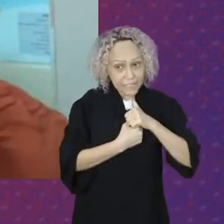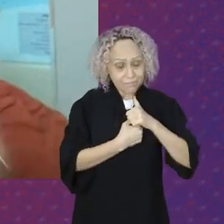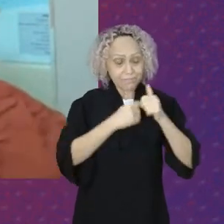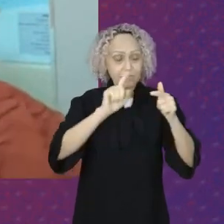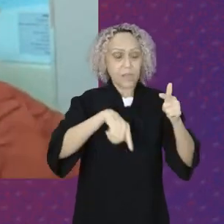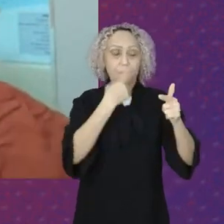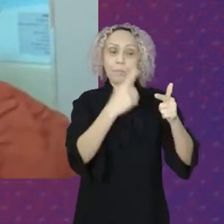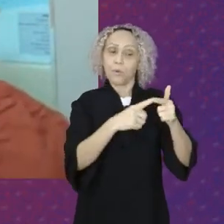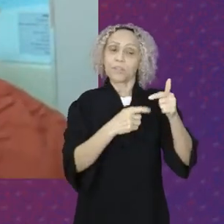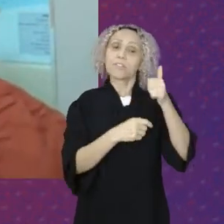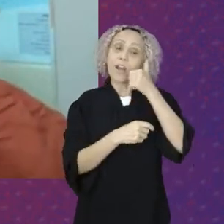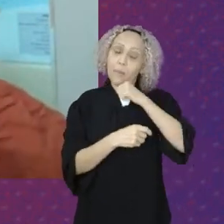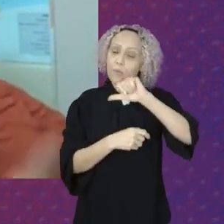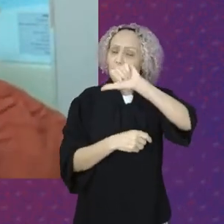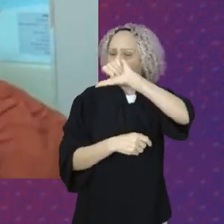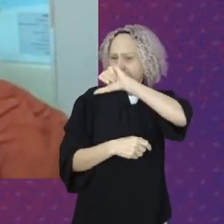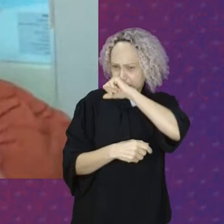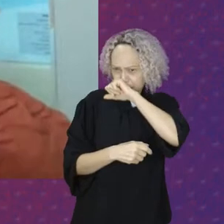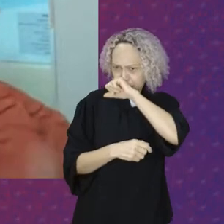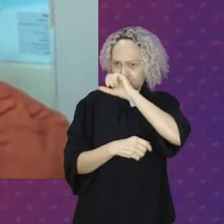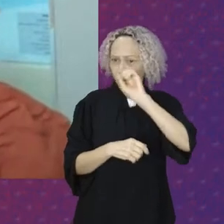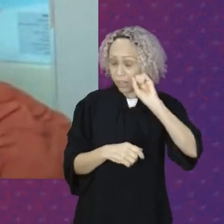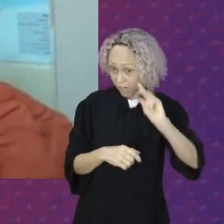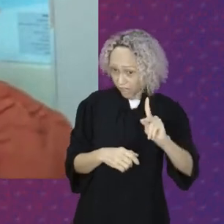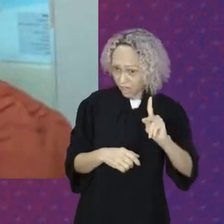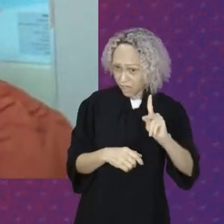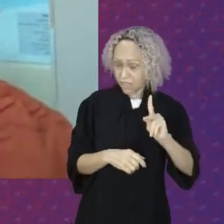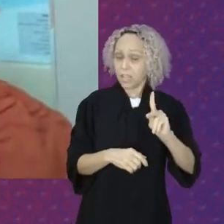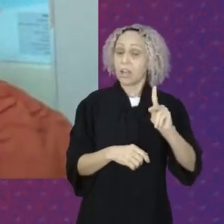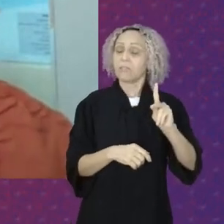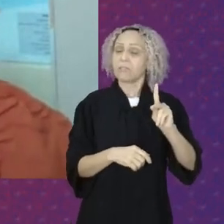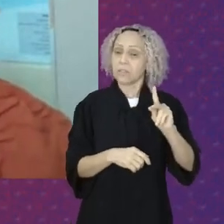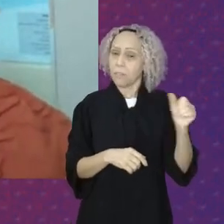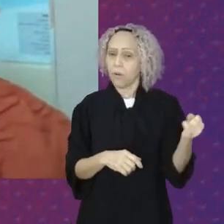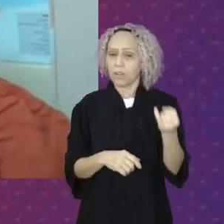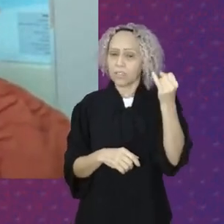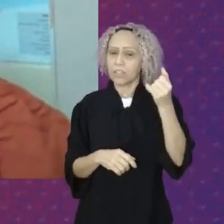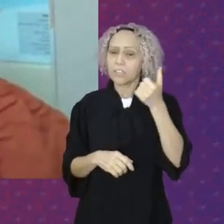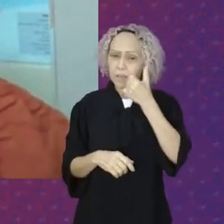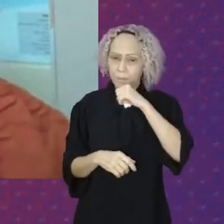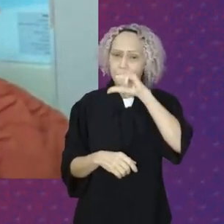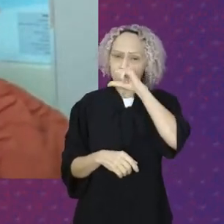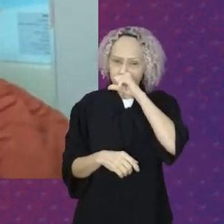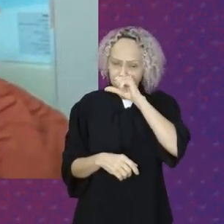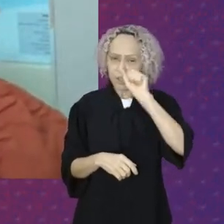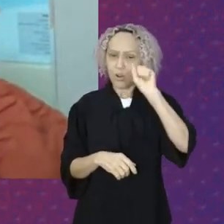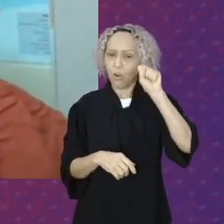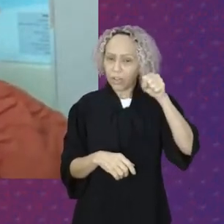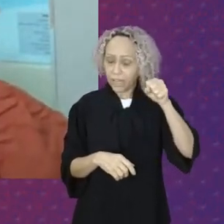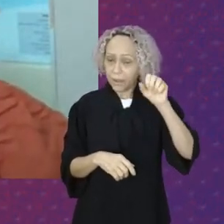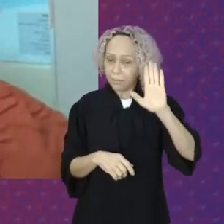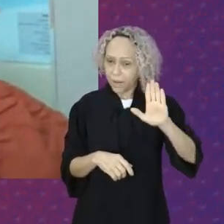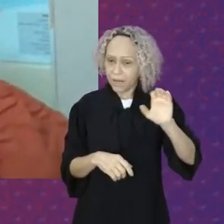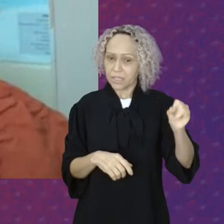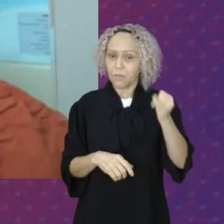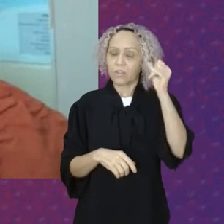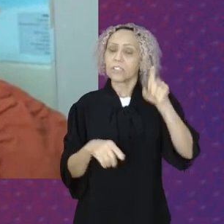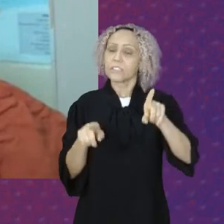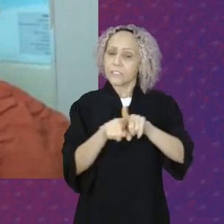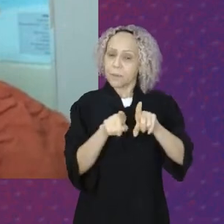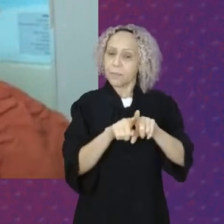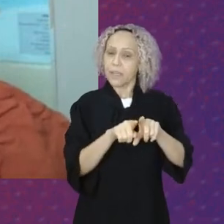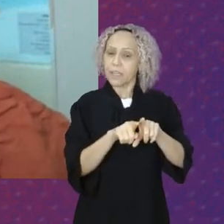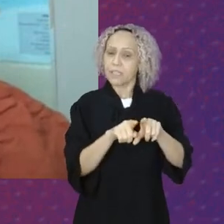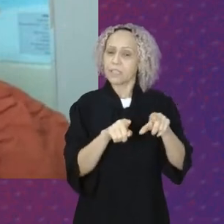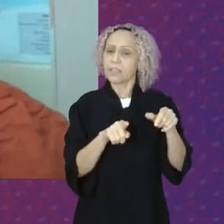na relação com o companheiro, com a companheira, com quem você estiver vivenciando, mas é uma coisa que